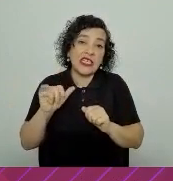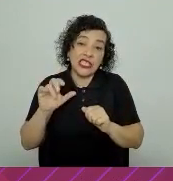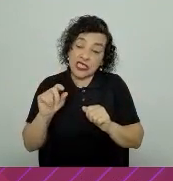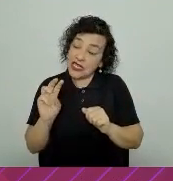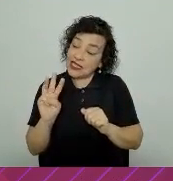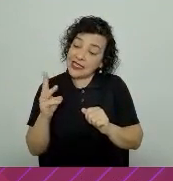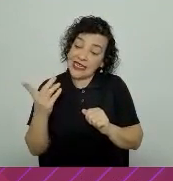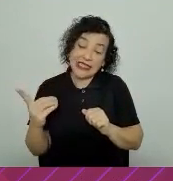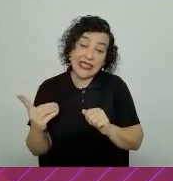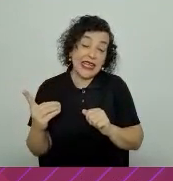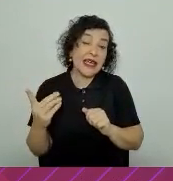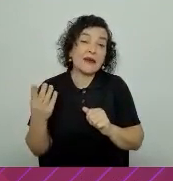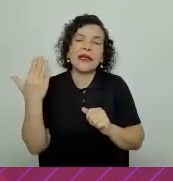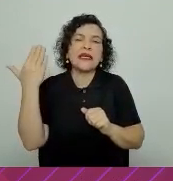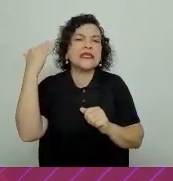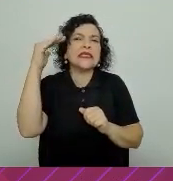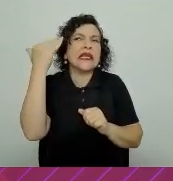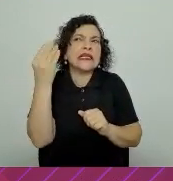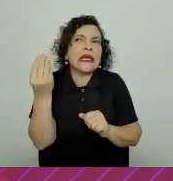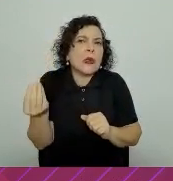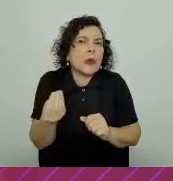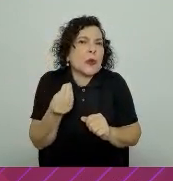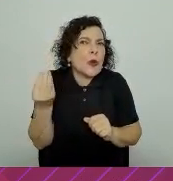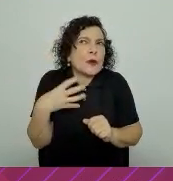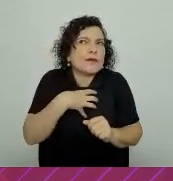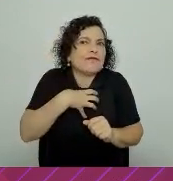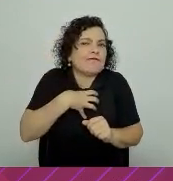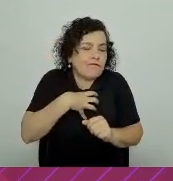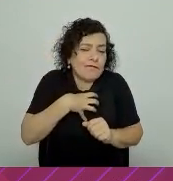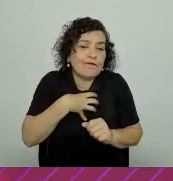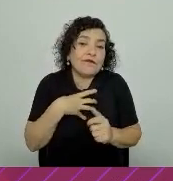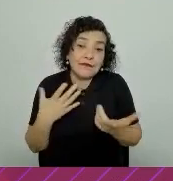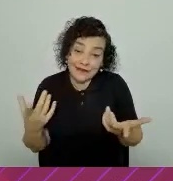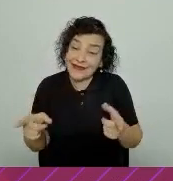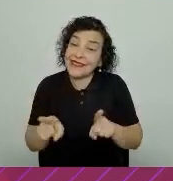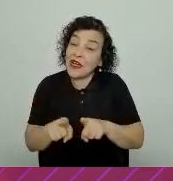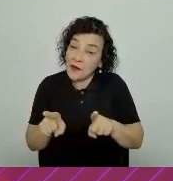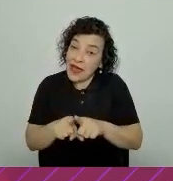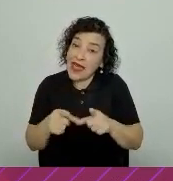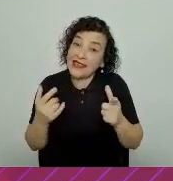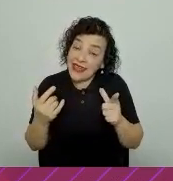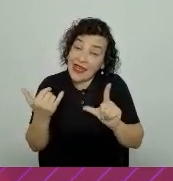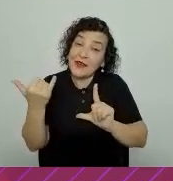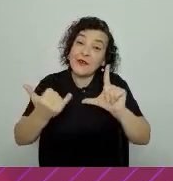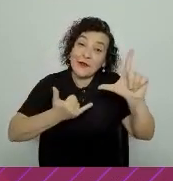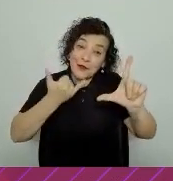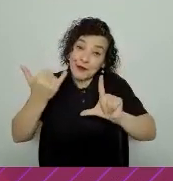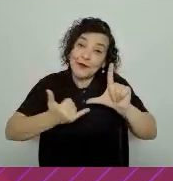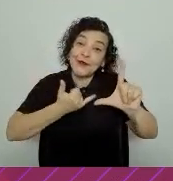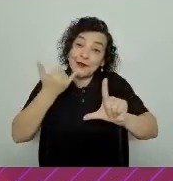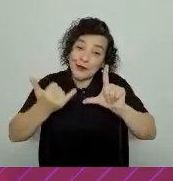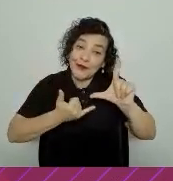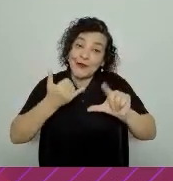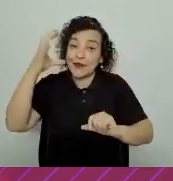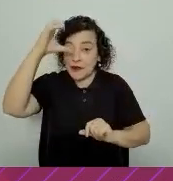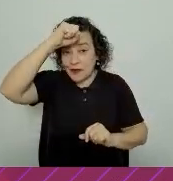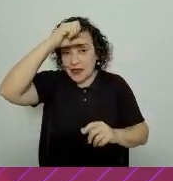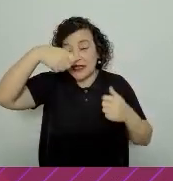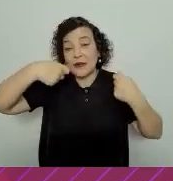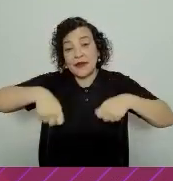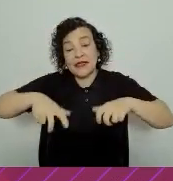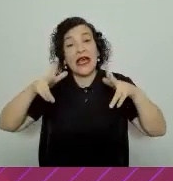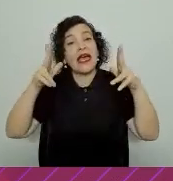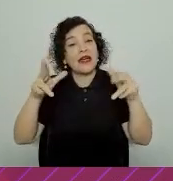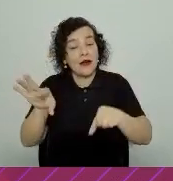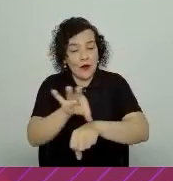Para a gente entender como que vai ser Então tem um lado lúdico também que a gente vai ter que aprender da mesma forma que um arquiteto